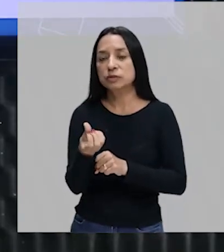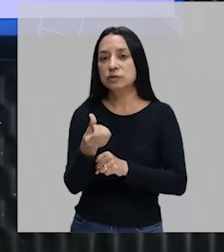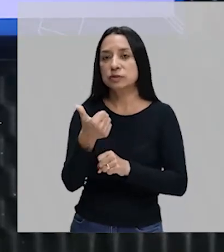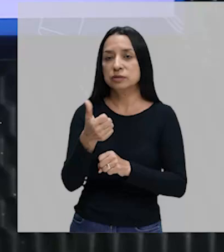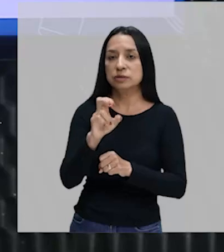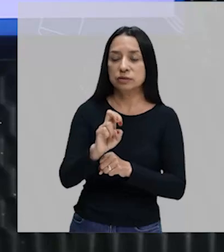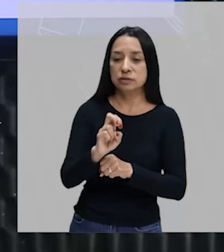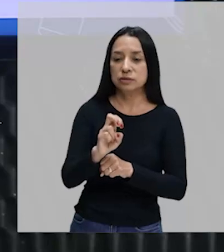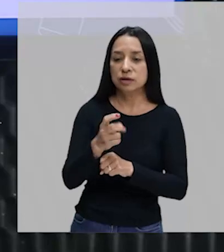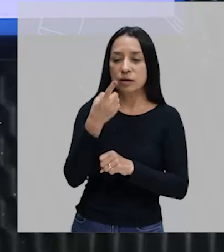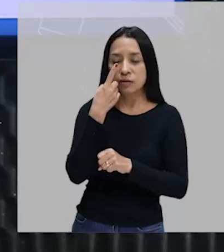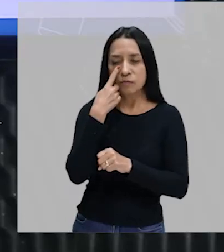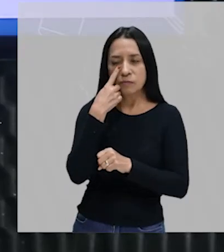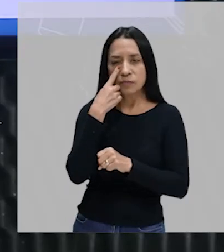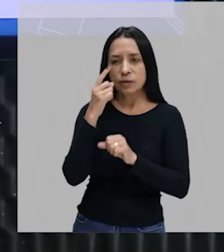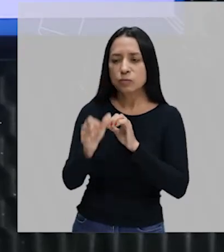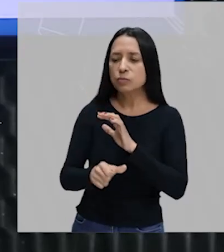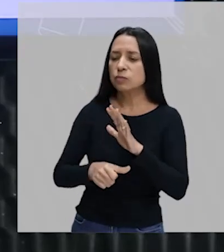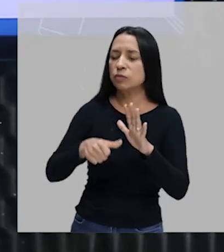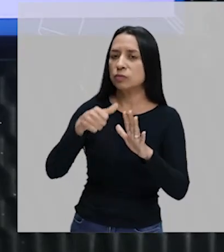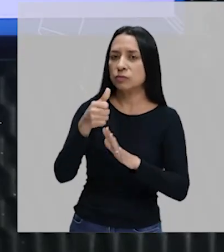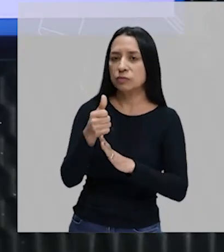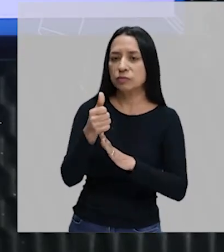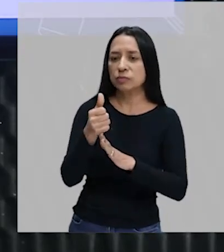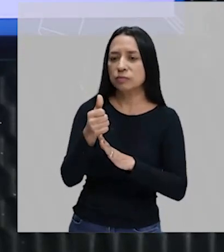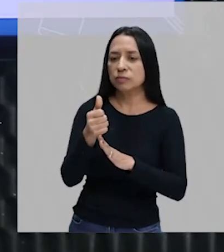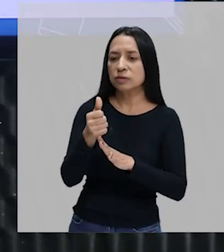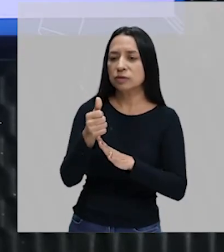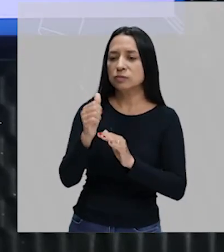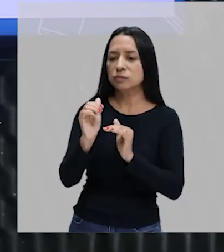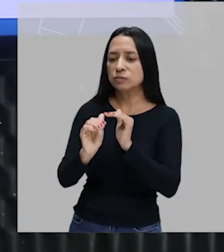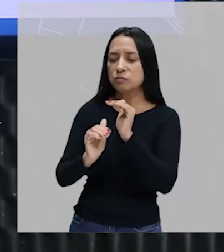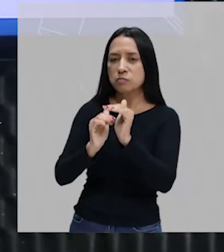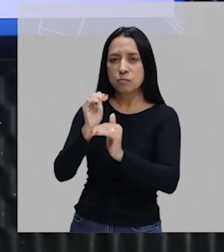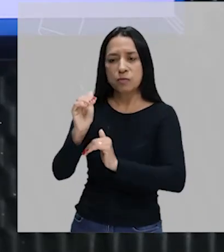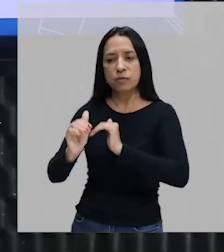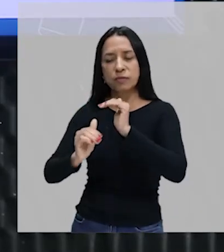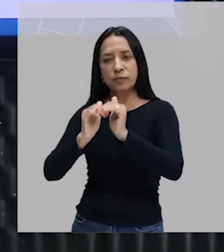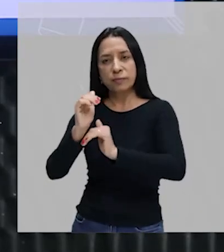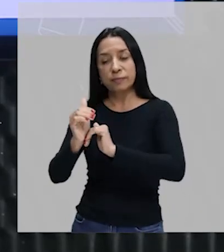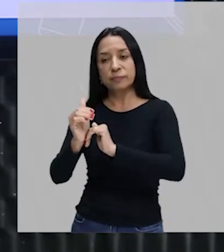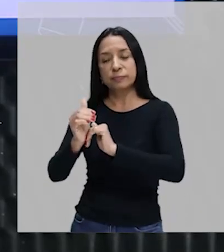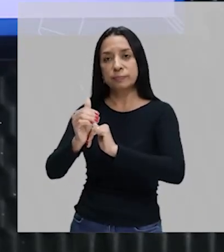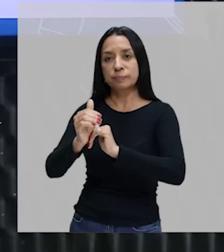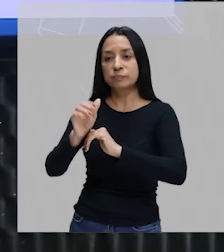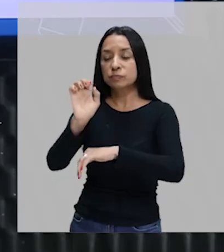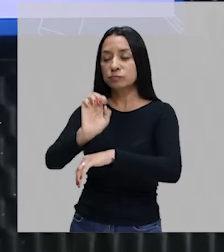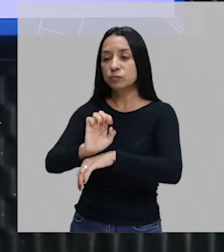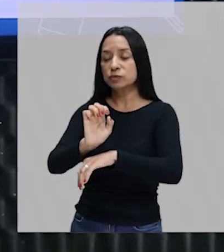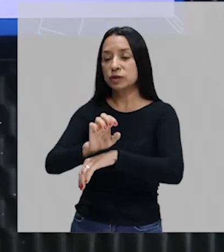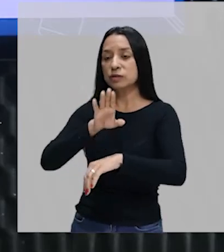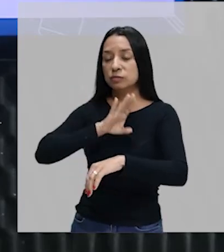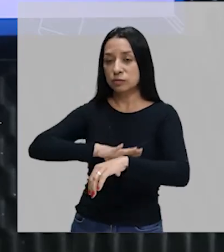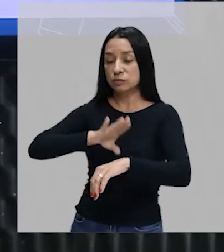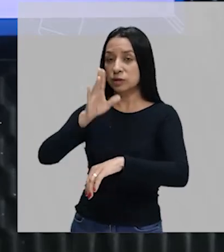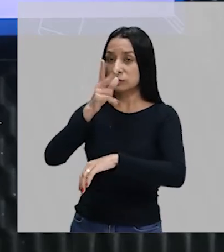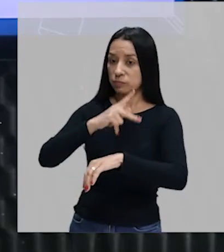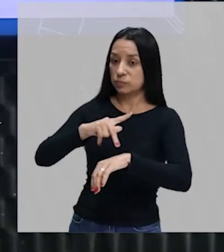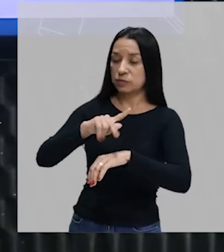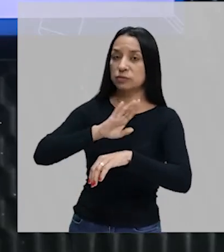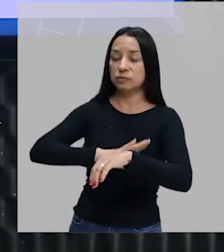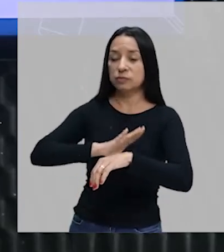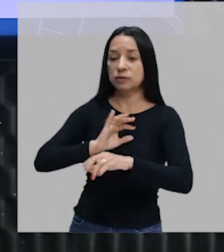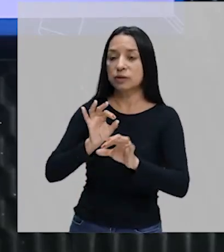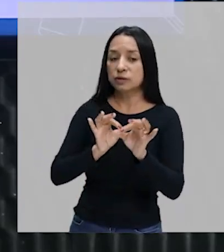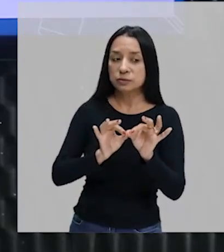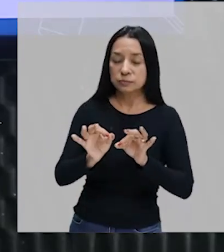primeiros passos que o Estado português vai dar no sentido de organizar o processo